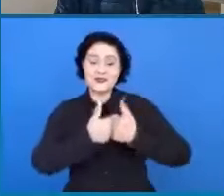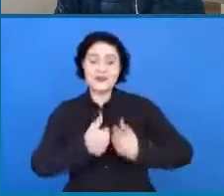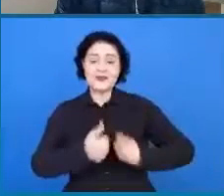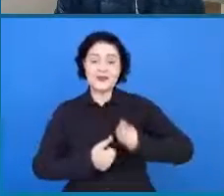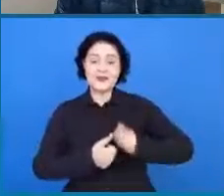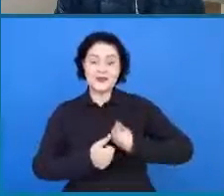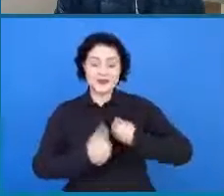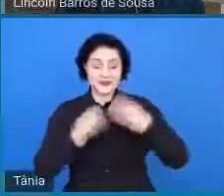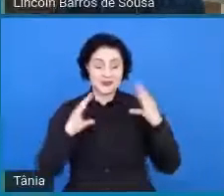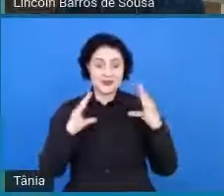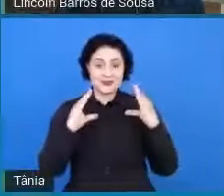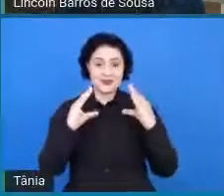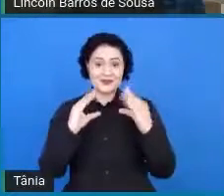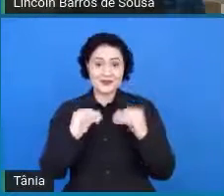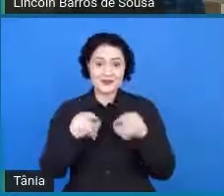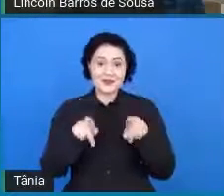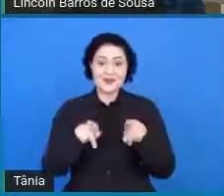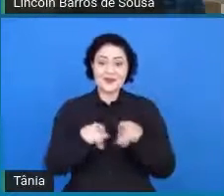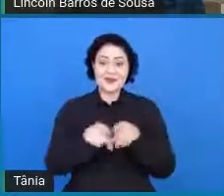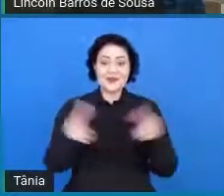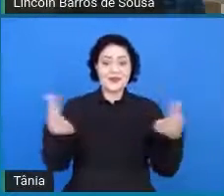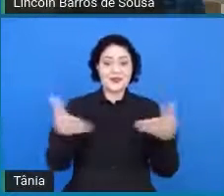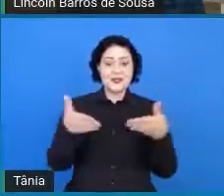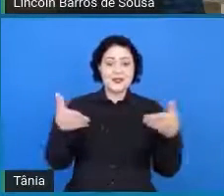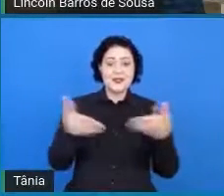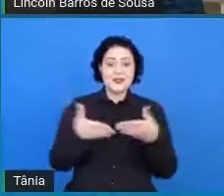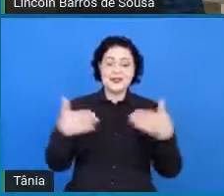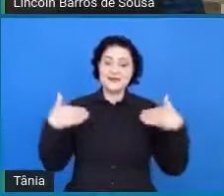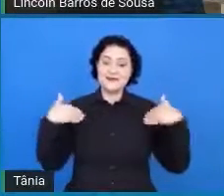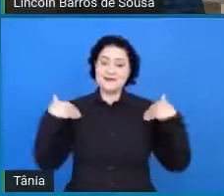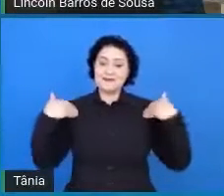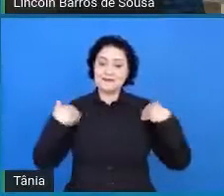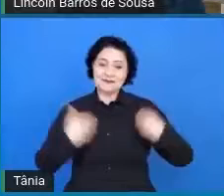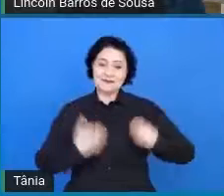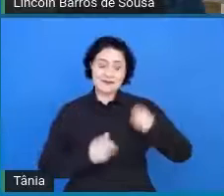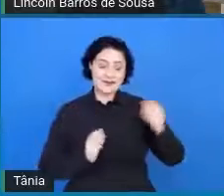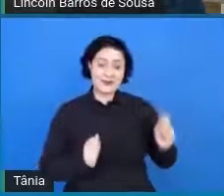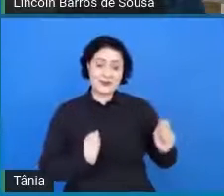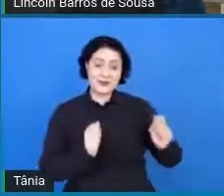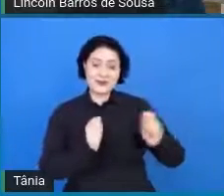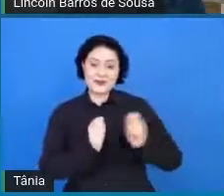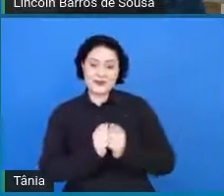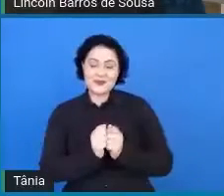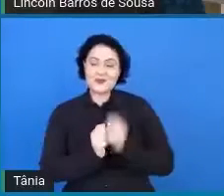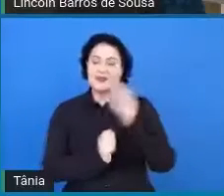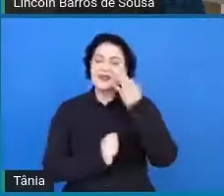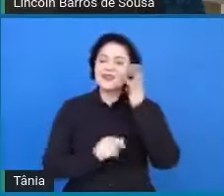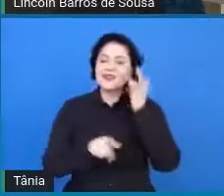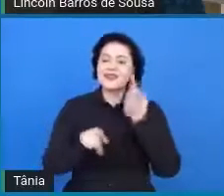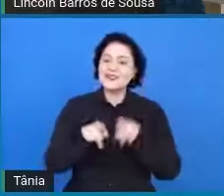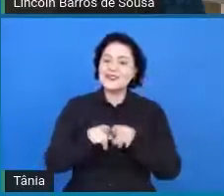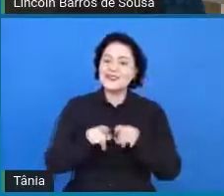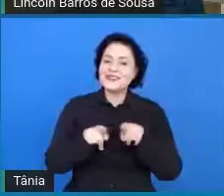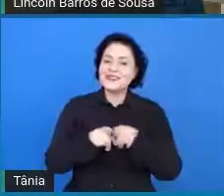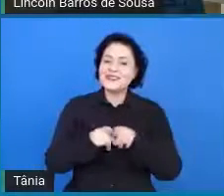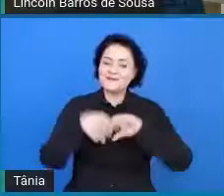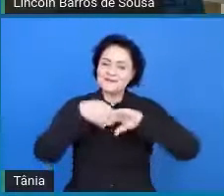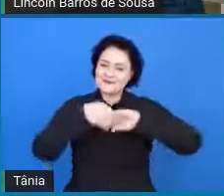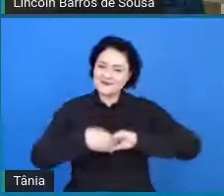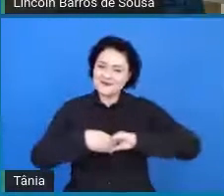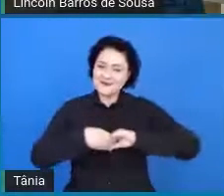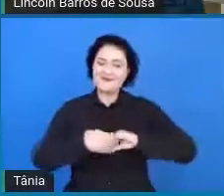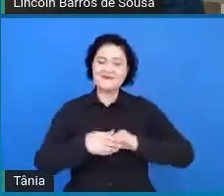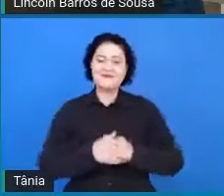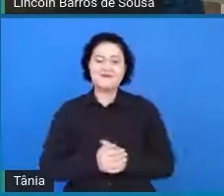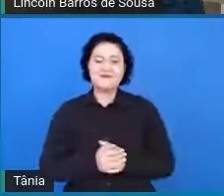nessa noite quero retirar a minha alegria de poder estar aqui a Tânia também foi cumprimentá-la